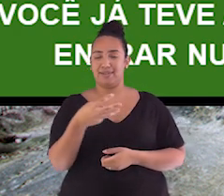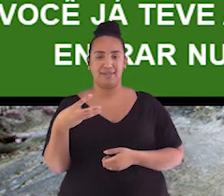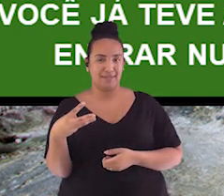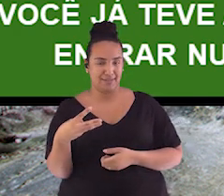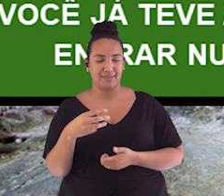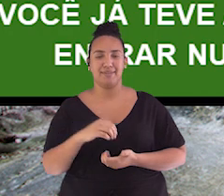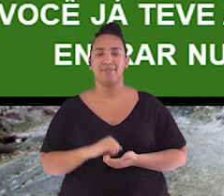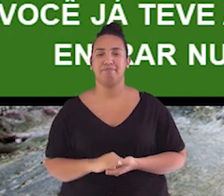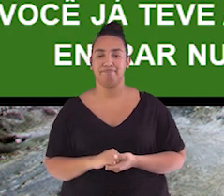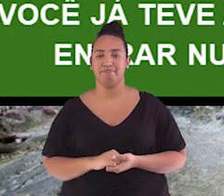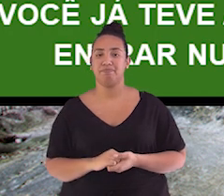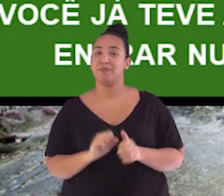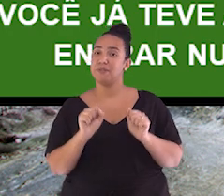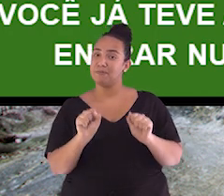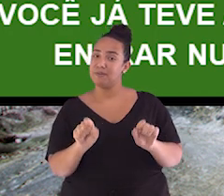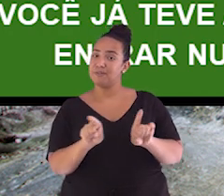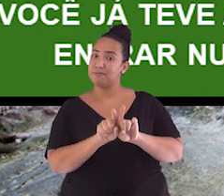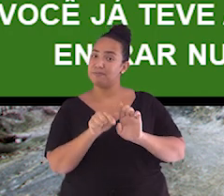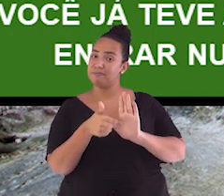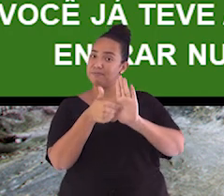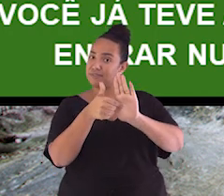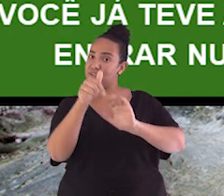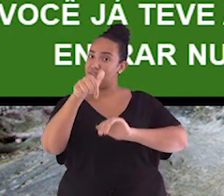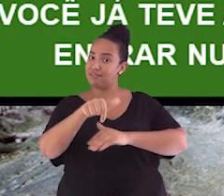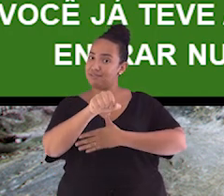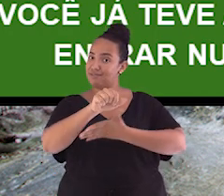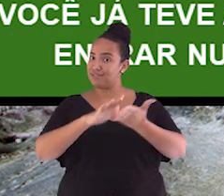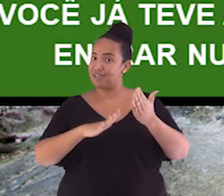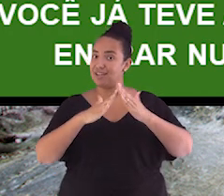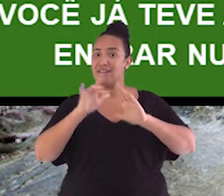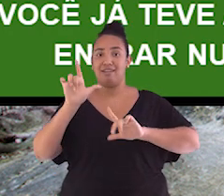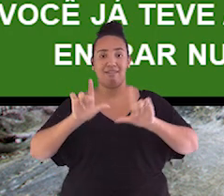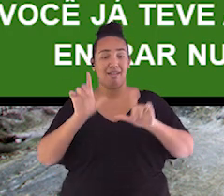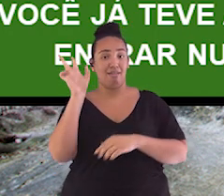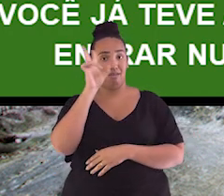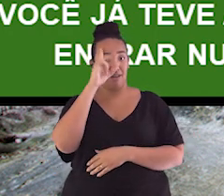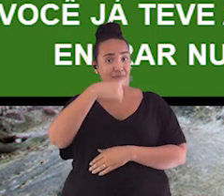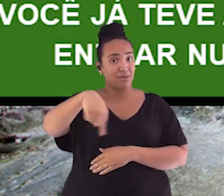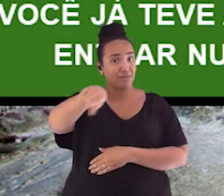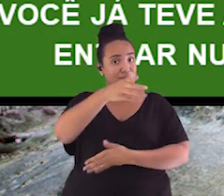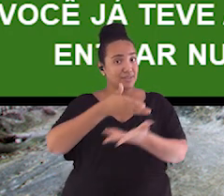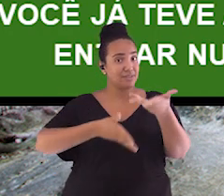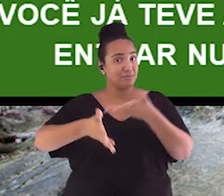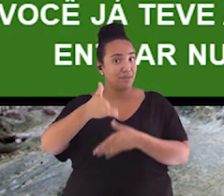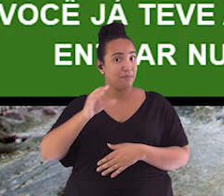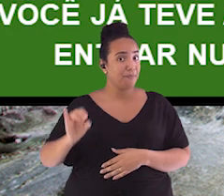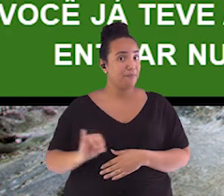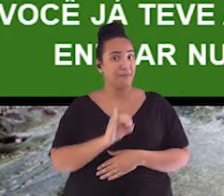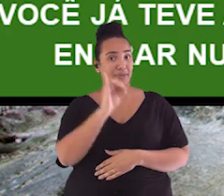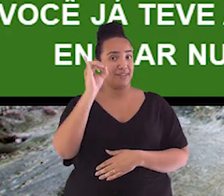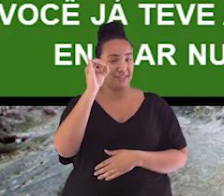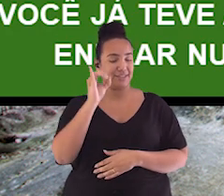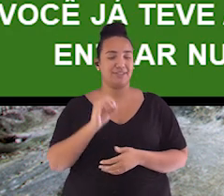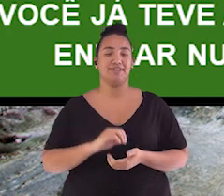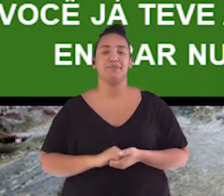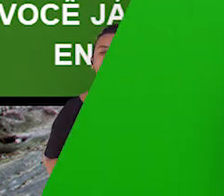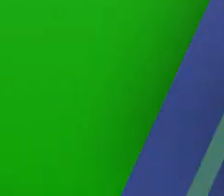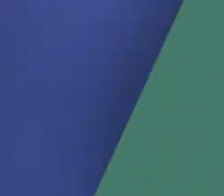99661-0143 e poderá aparecer aqui no Dever em Casa. Lembre-se que a sua participação é muito importante para nós.